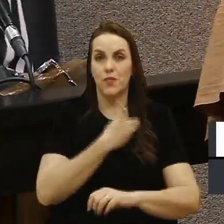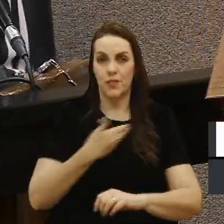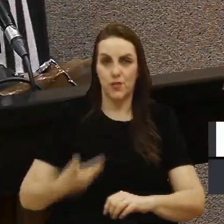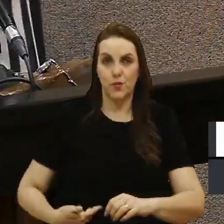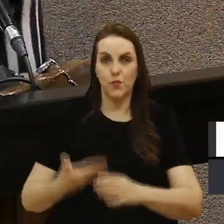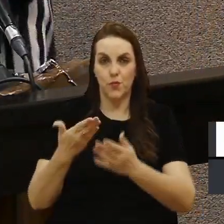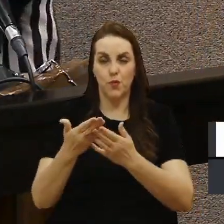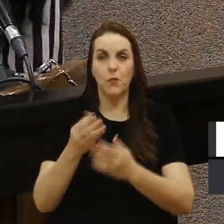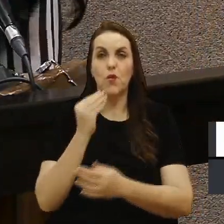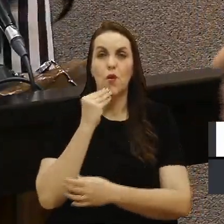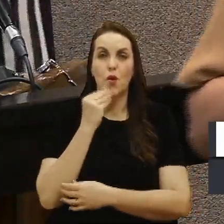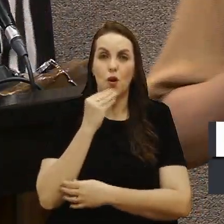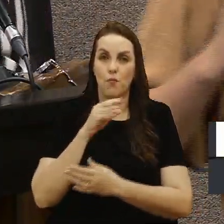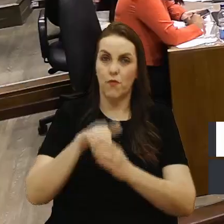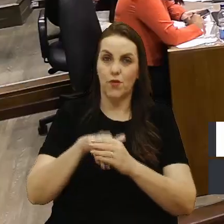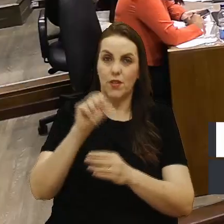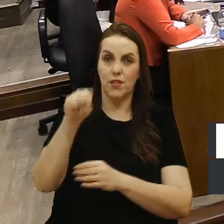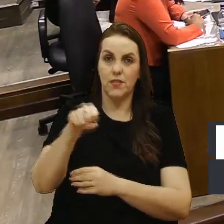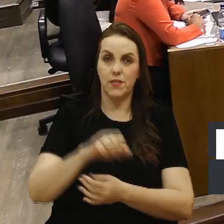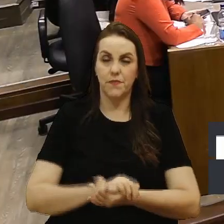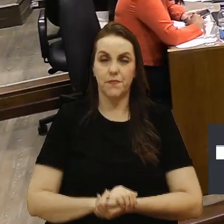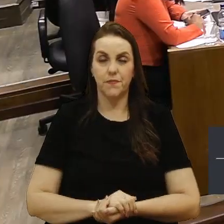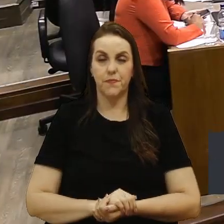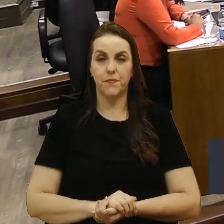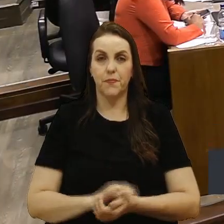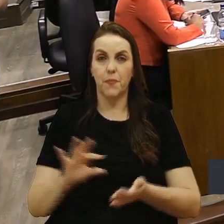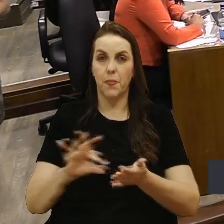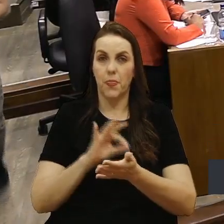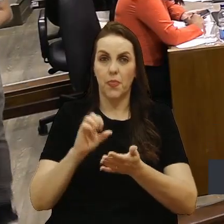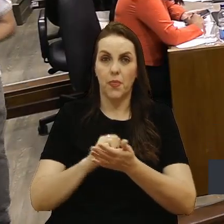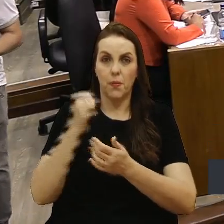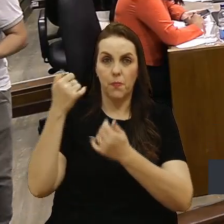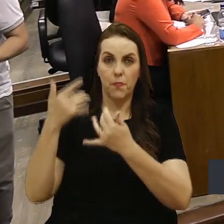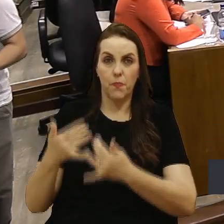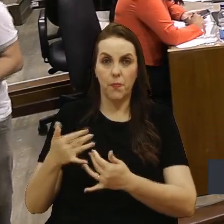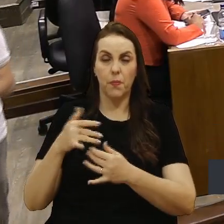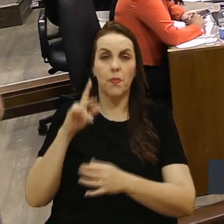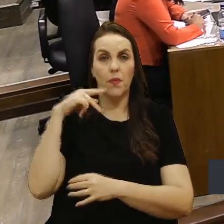Era isso, obviamente, votarei favorável. Próximo inscrito em declaração, vereador Iago Morandi.